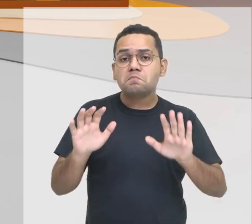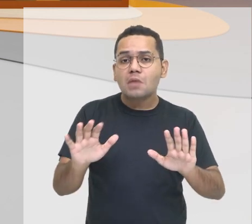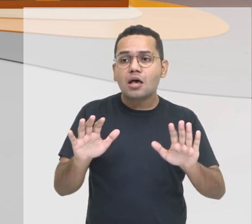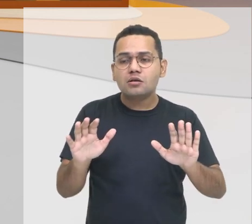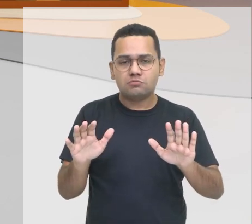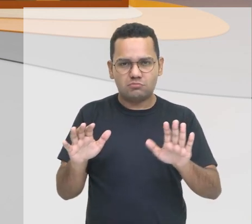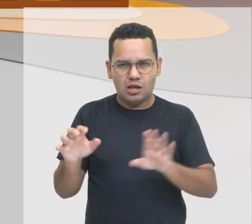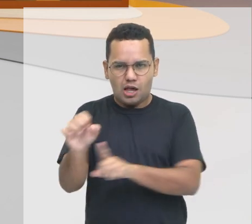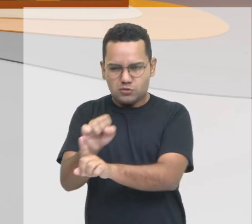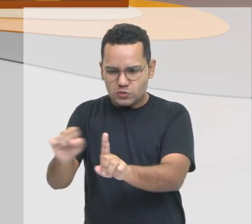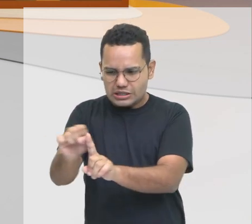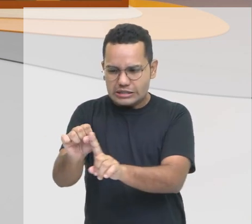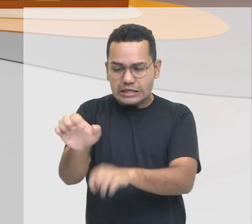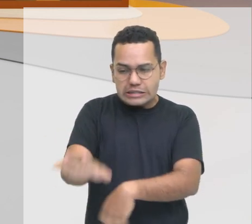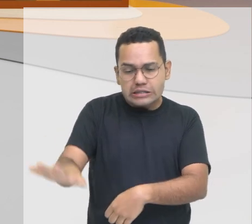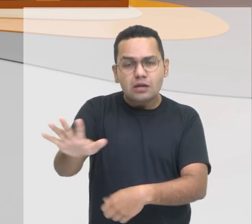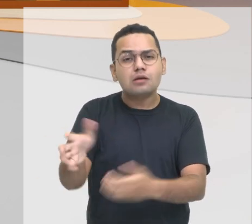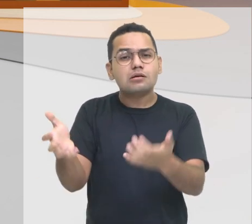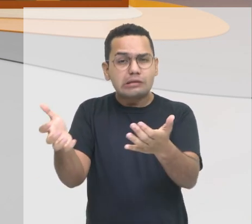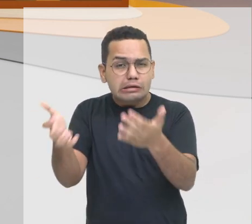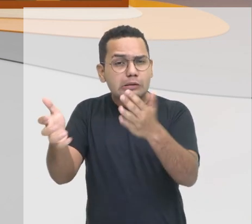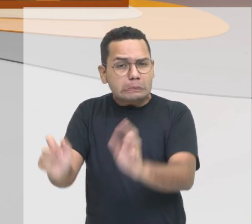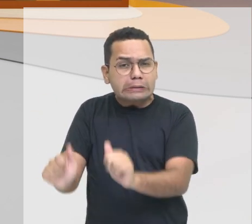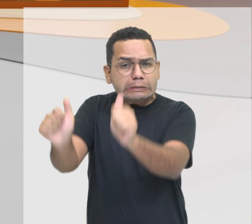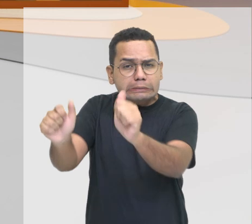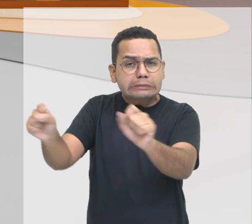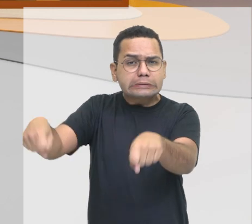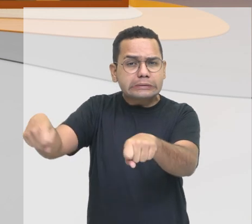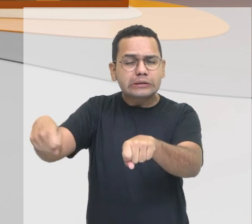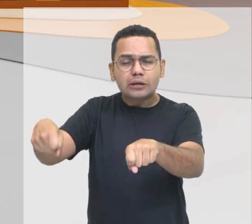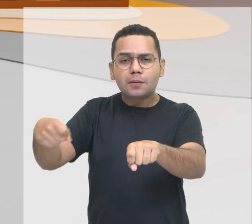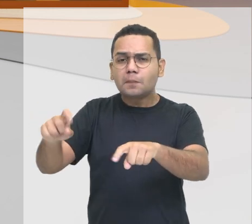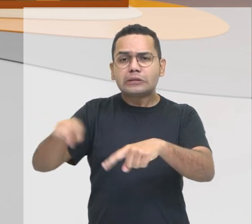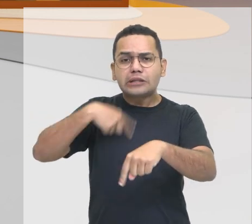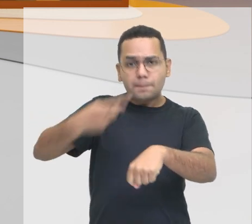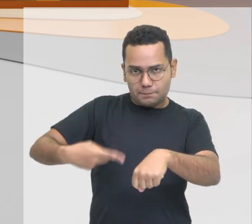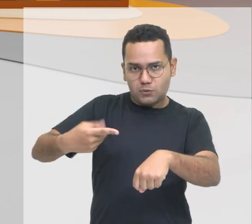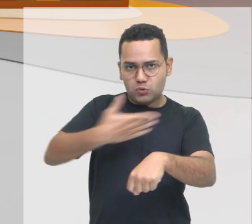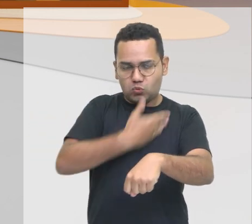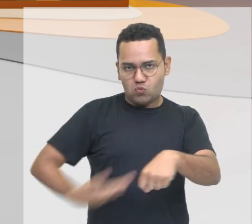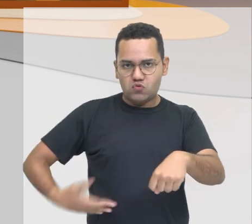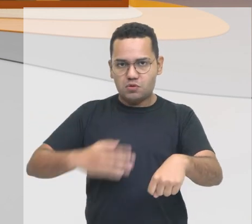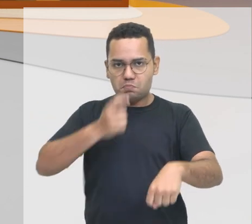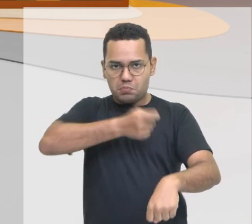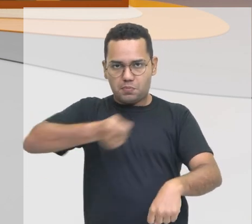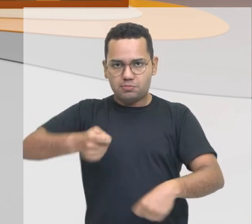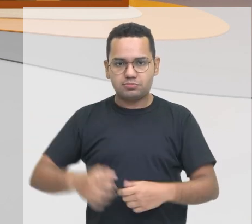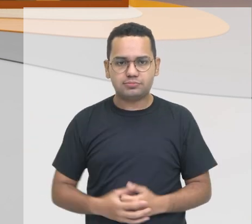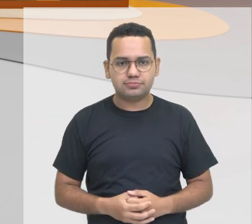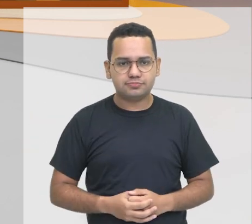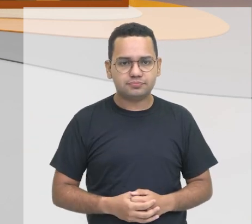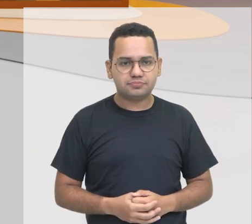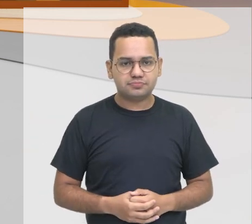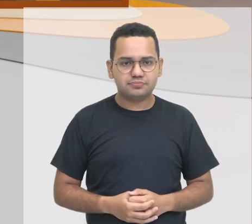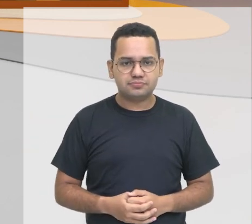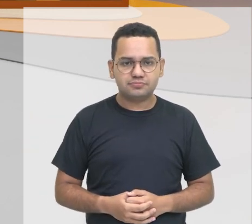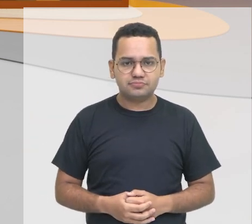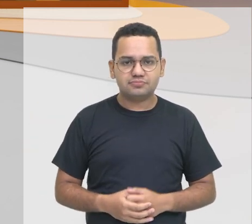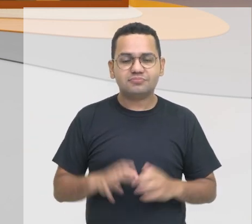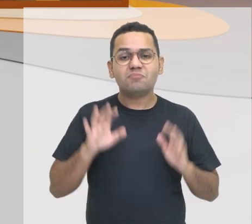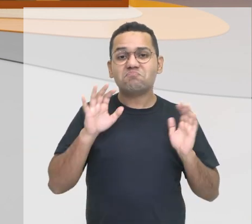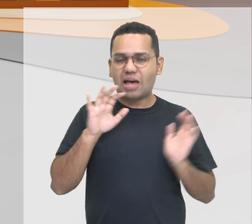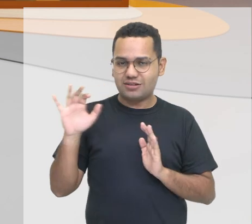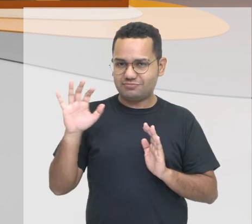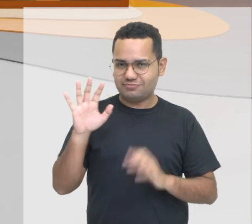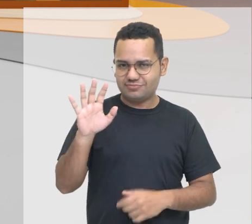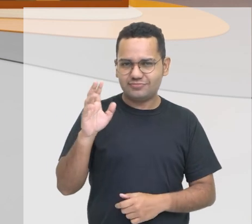brasileira depois, né, do período da ditadura, mas que com o governo Collor controverso